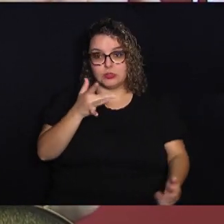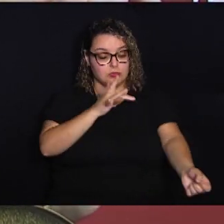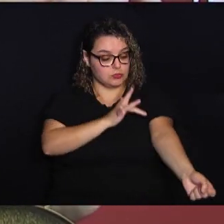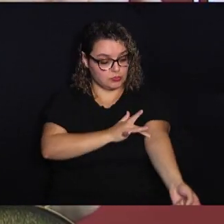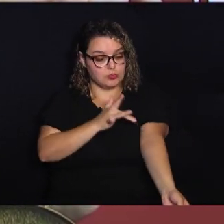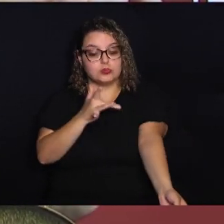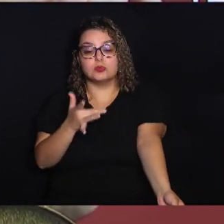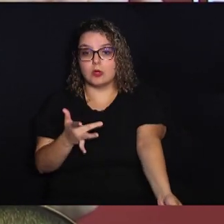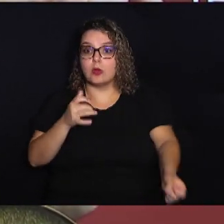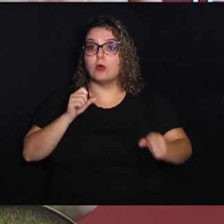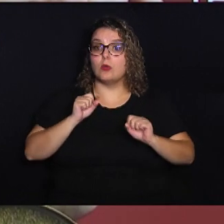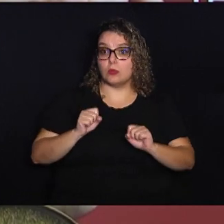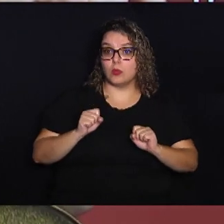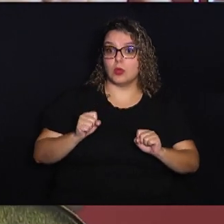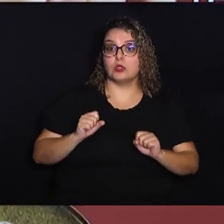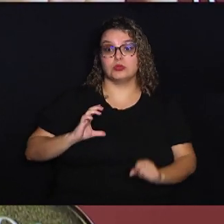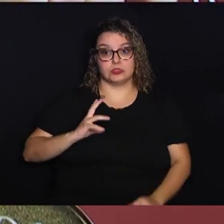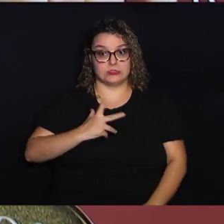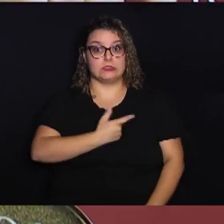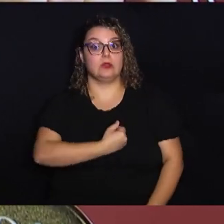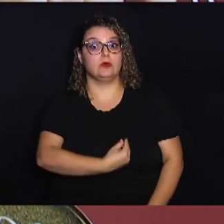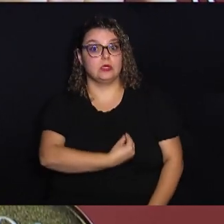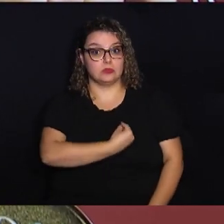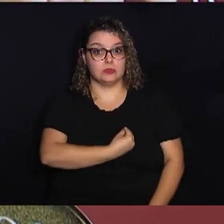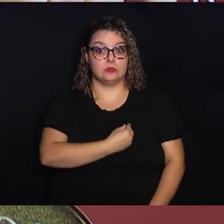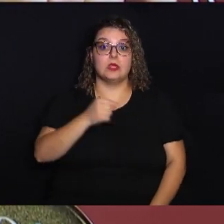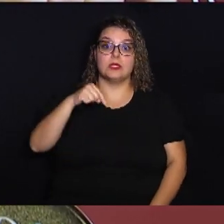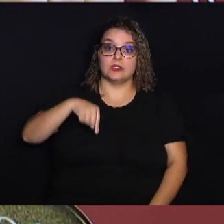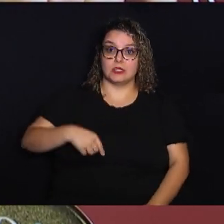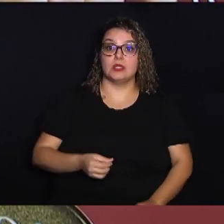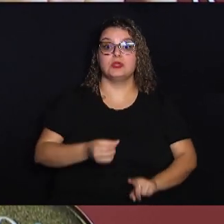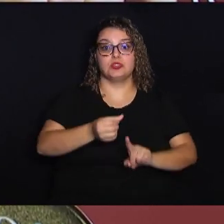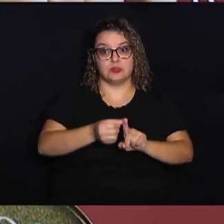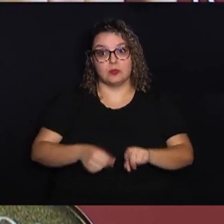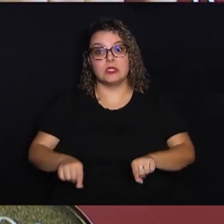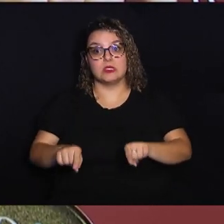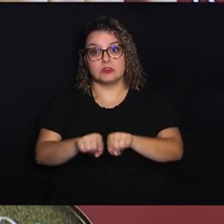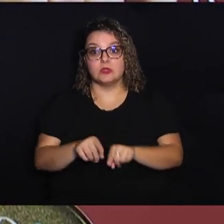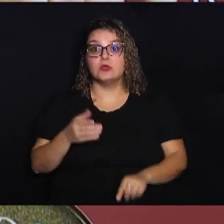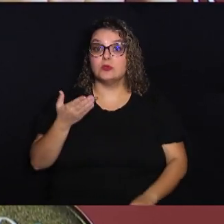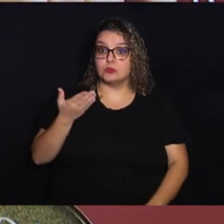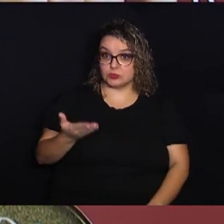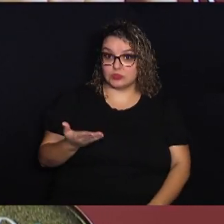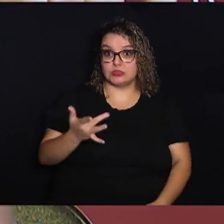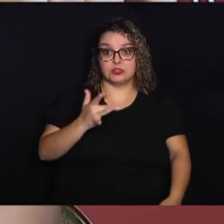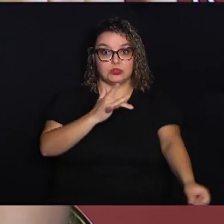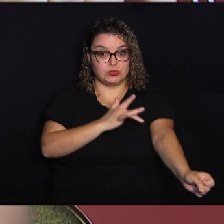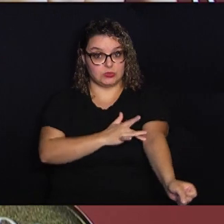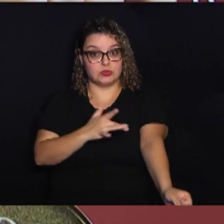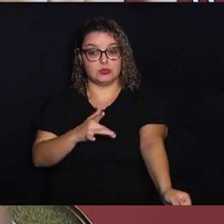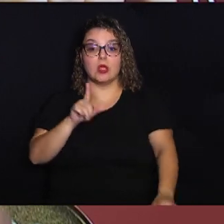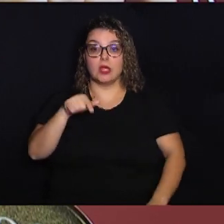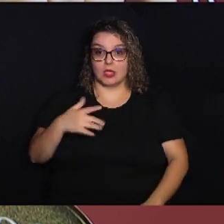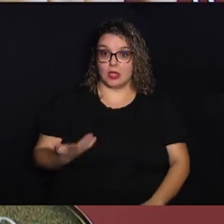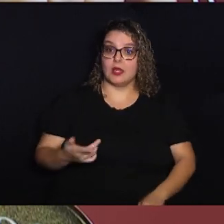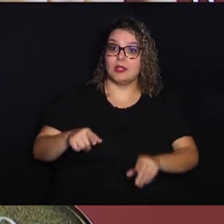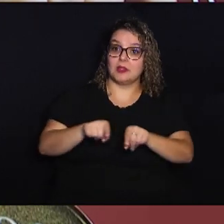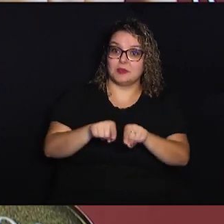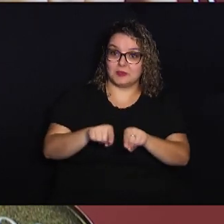sangue você pode estar salvando vidas. E este mês também, você que vem doar sangue, você é considerado aí